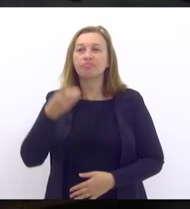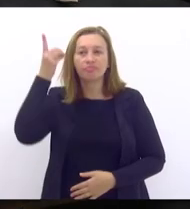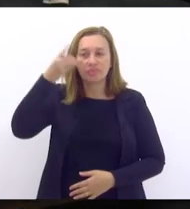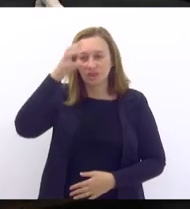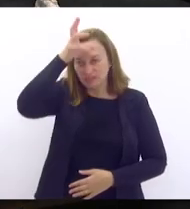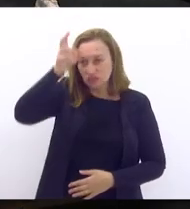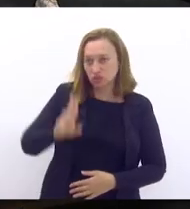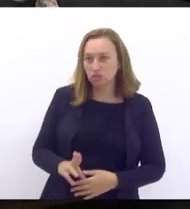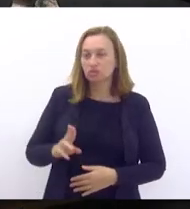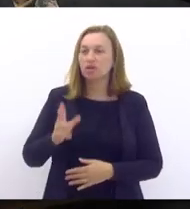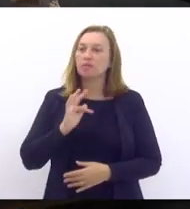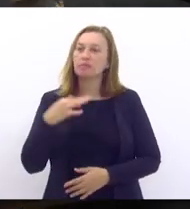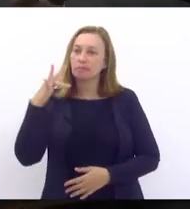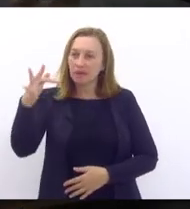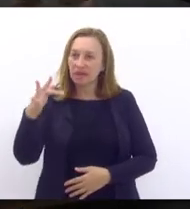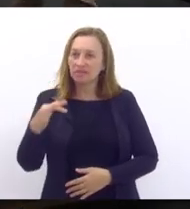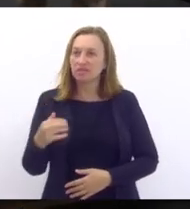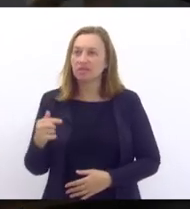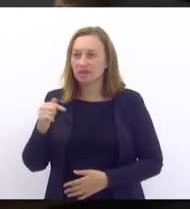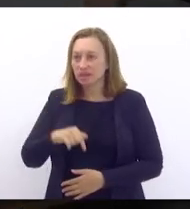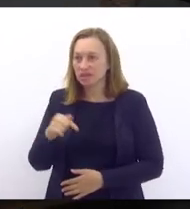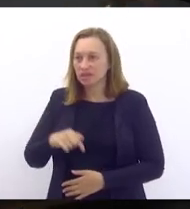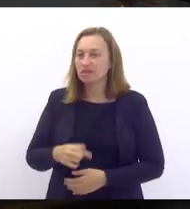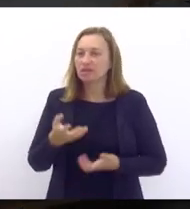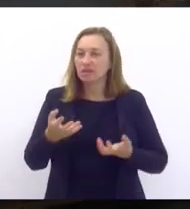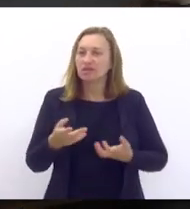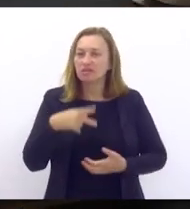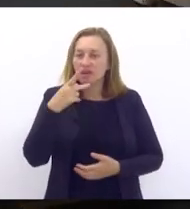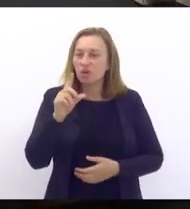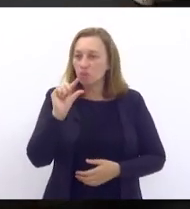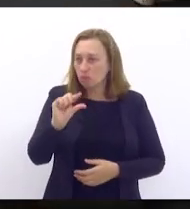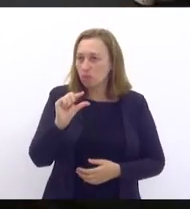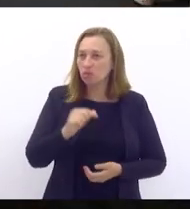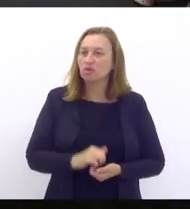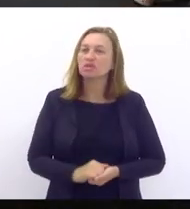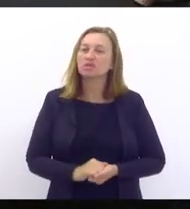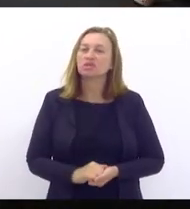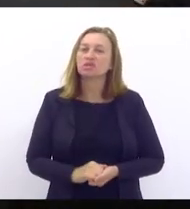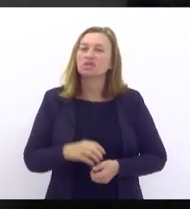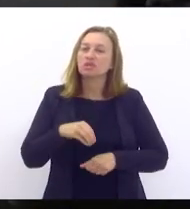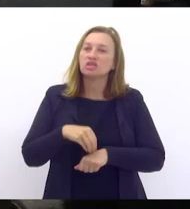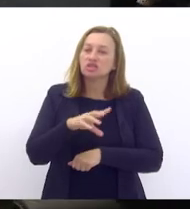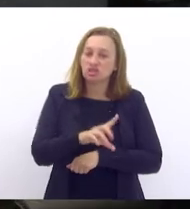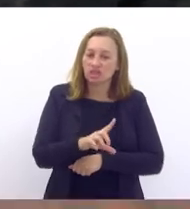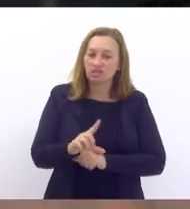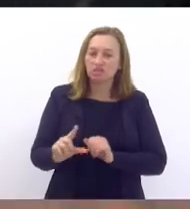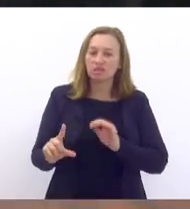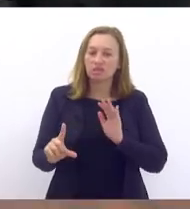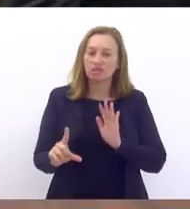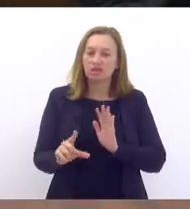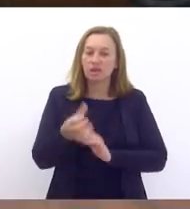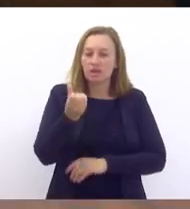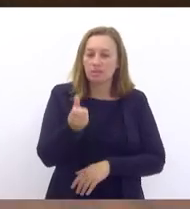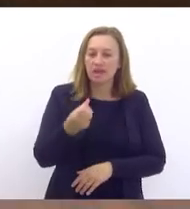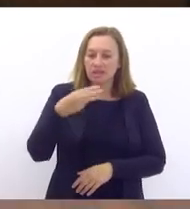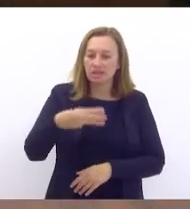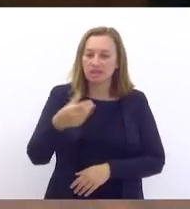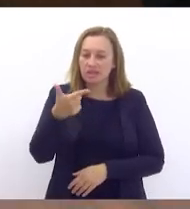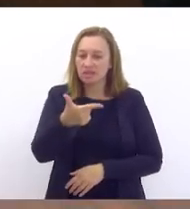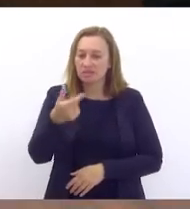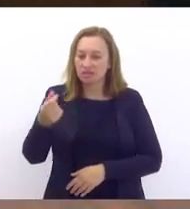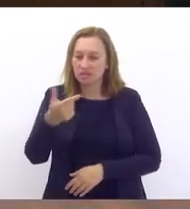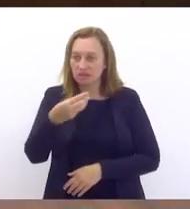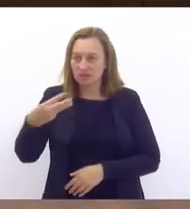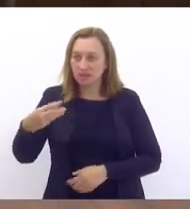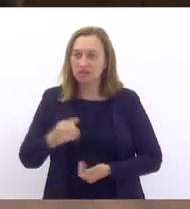bem brevemente, eu quero aqui falar um pouco sobre a indicação legislativa 63, é uma indicação,